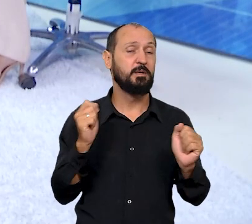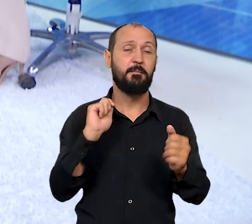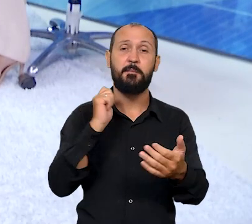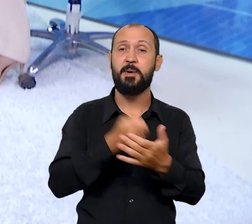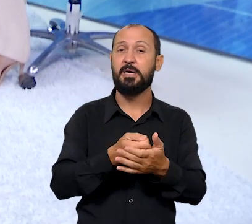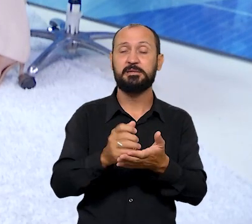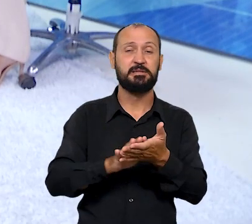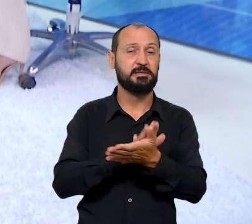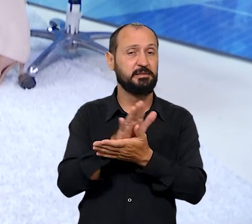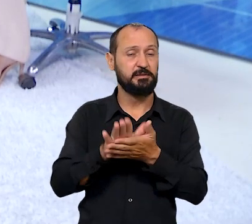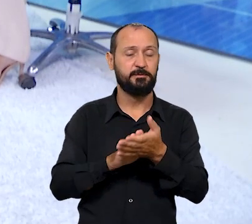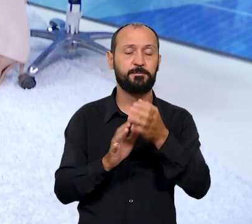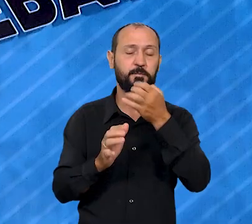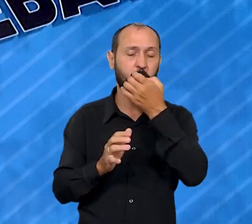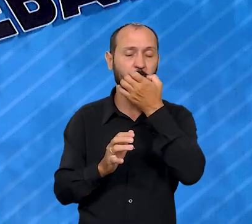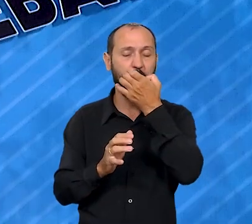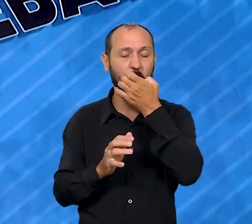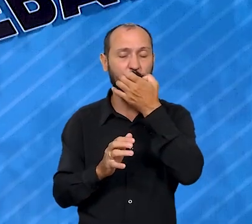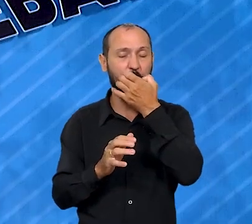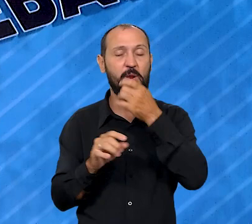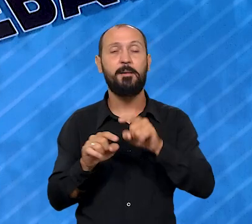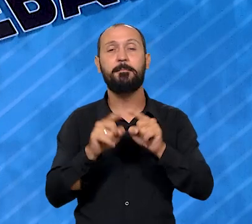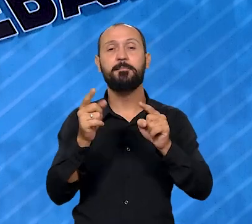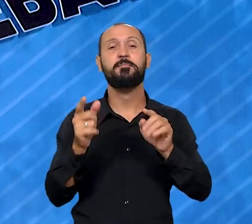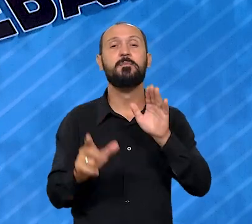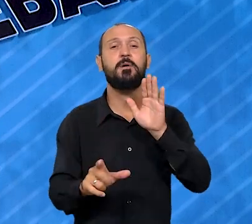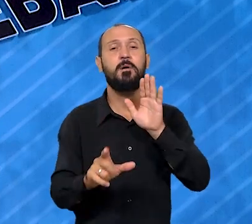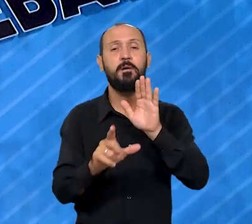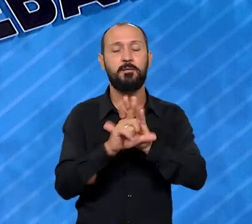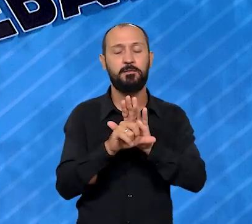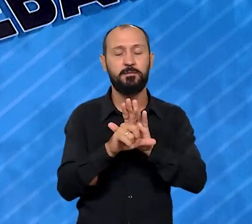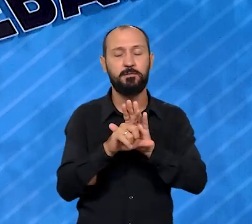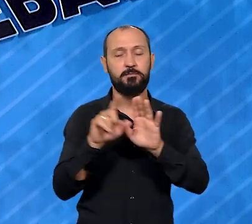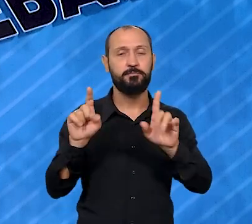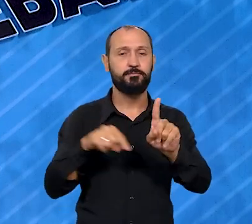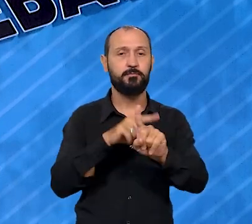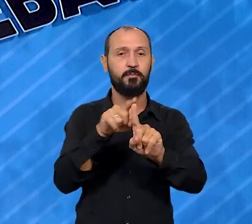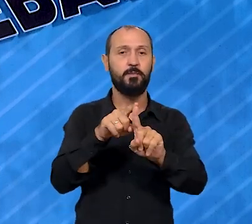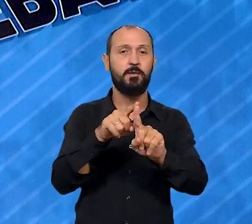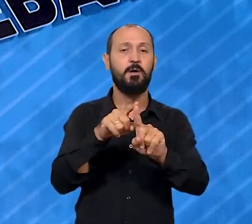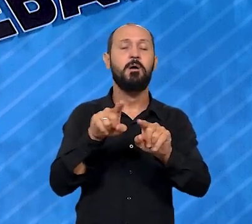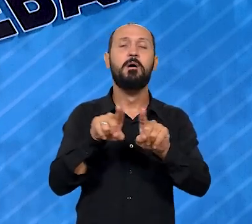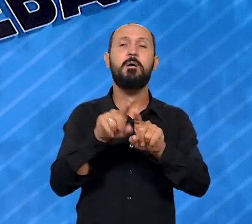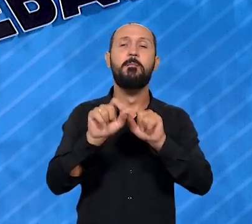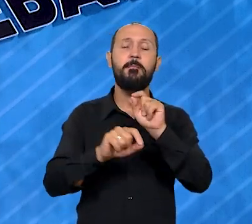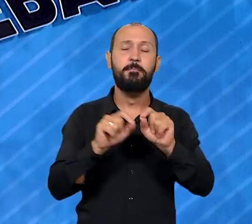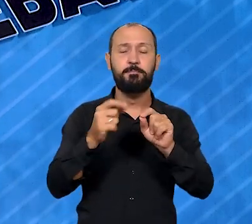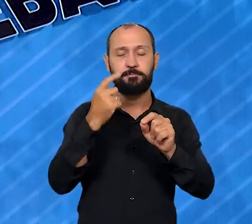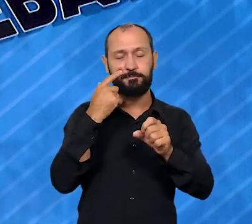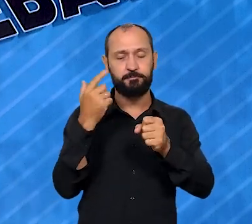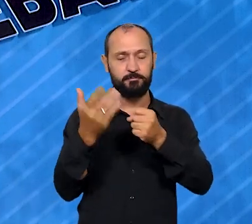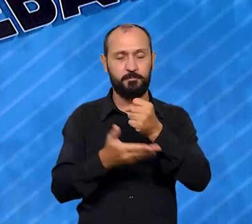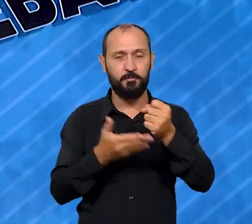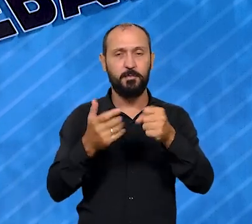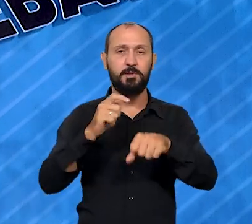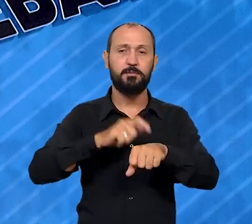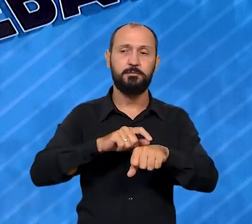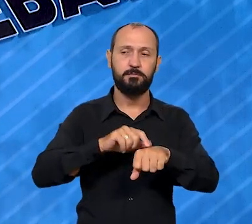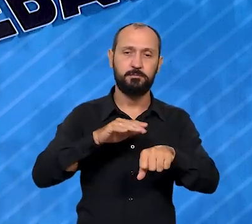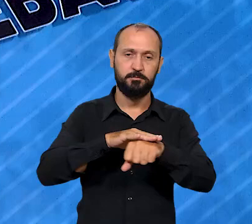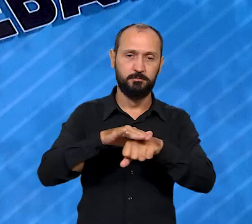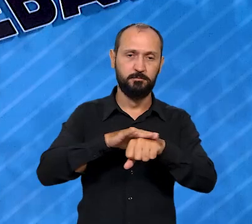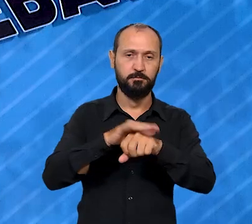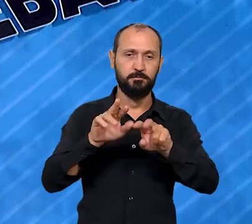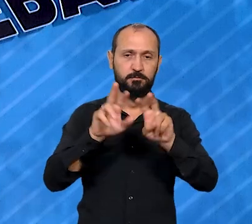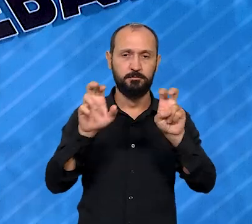já não conseguem pagar suas contas. Mas a lei, ela de modo objetivo e também até subjetivo no